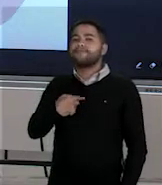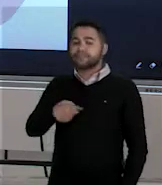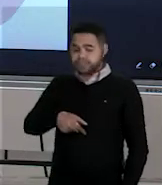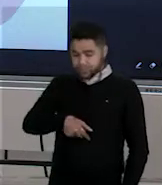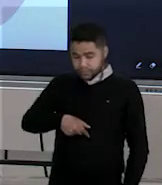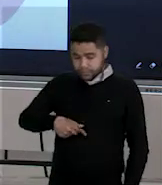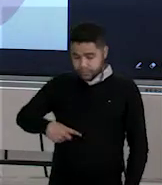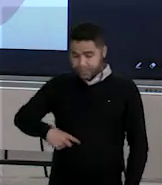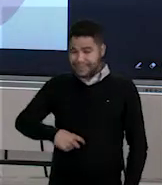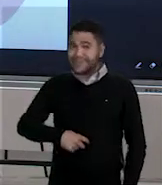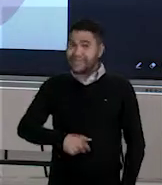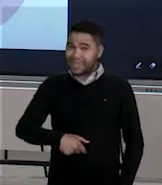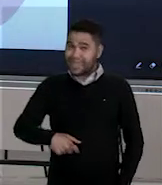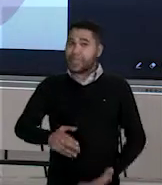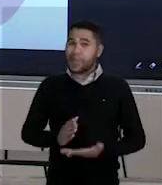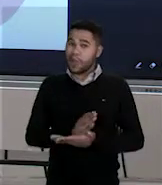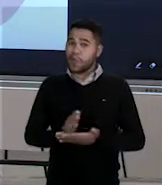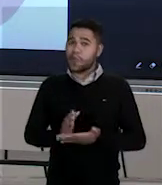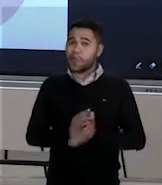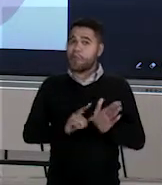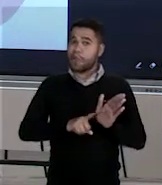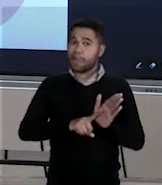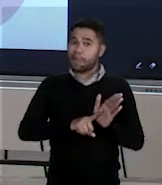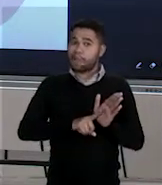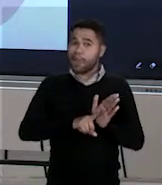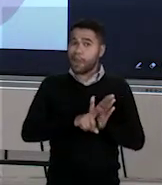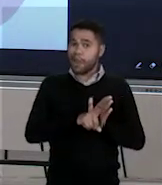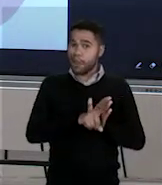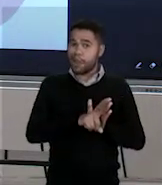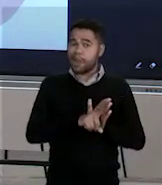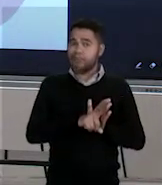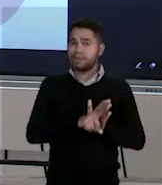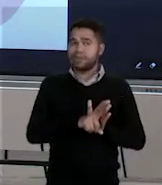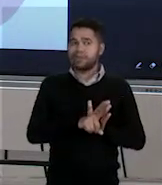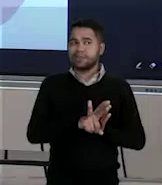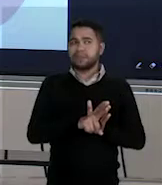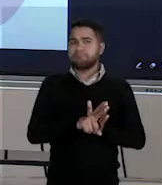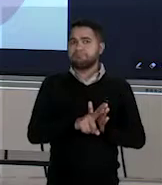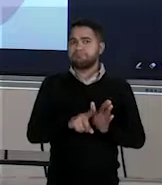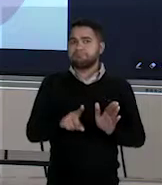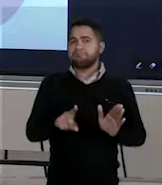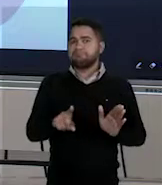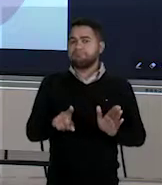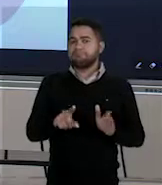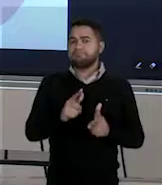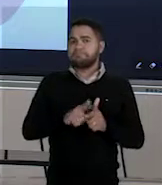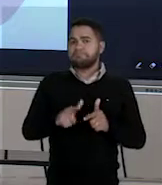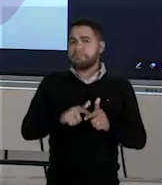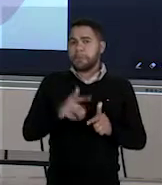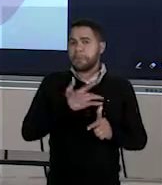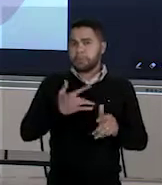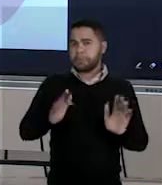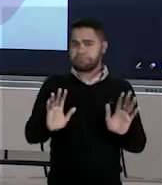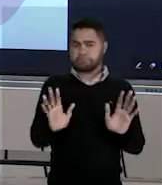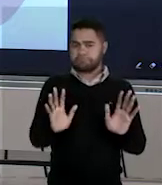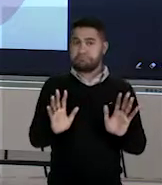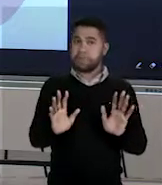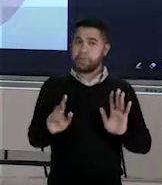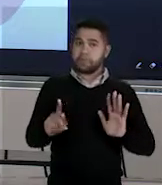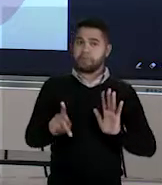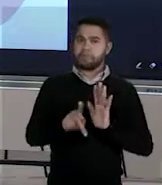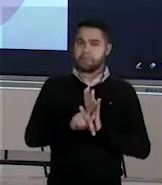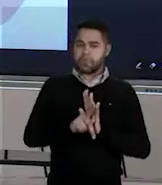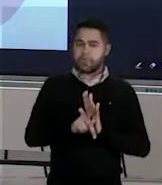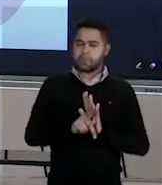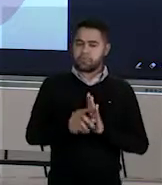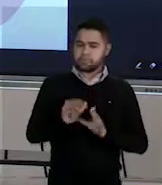intestinos algumas bactérias que vivem ali e que não causam maiores problemas, fazem parte da nossa flora